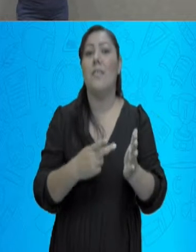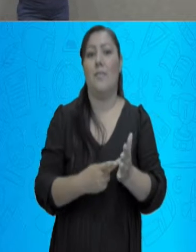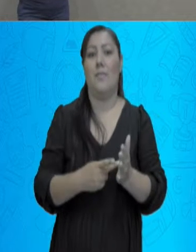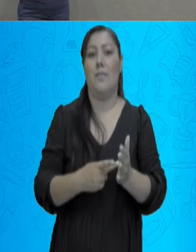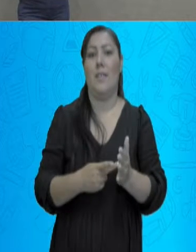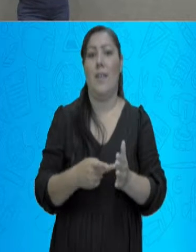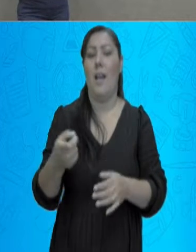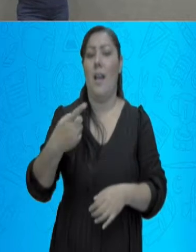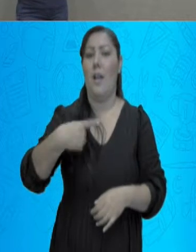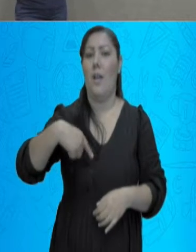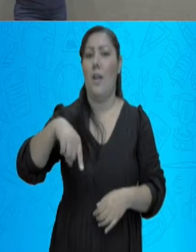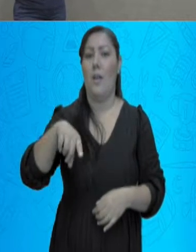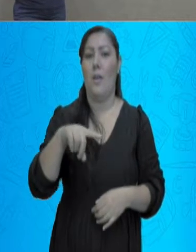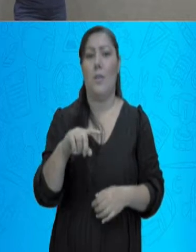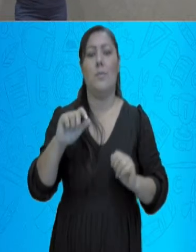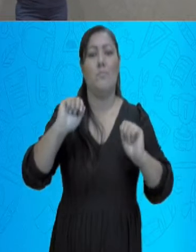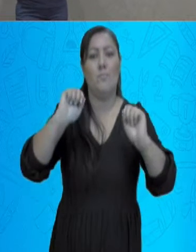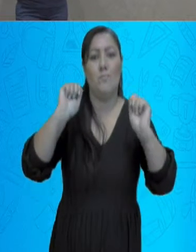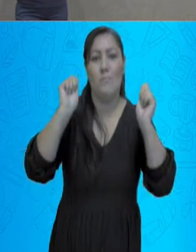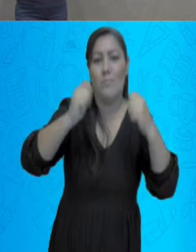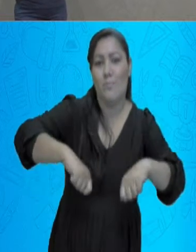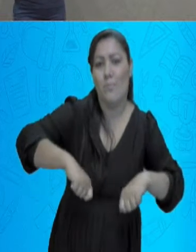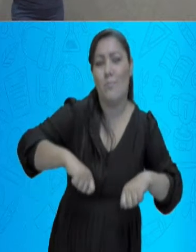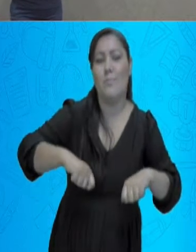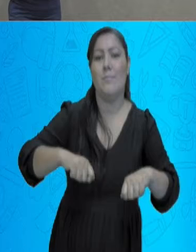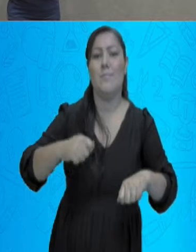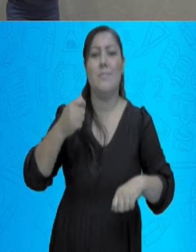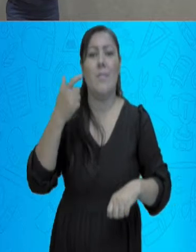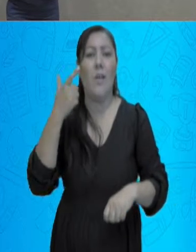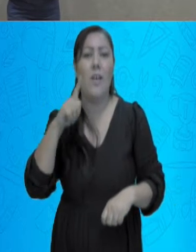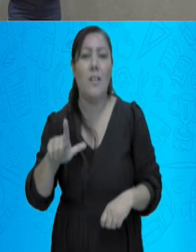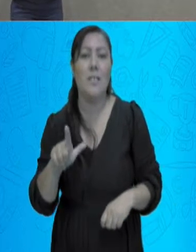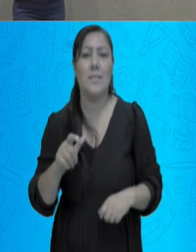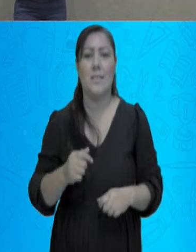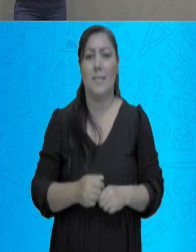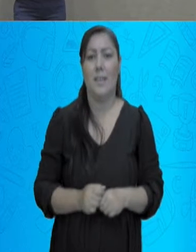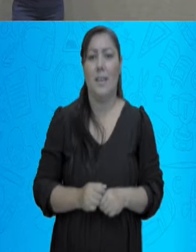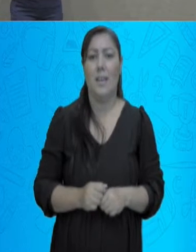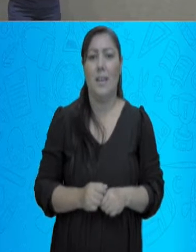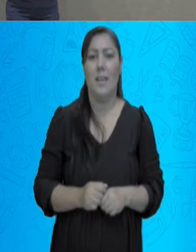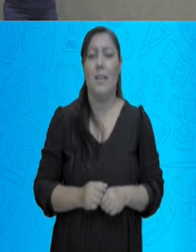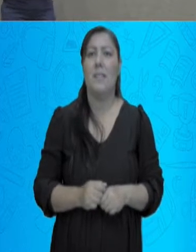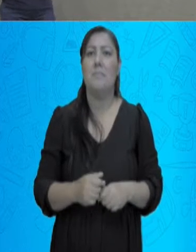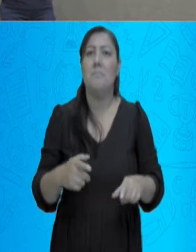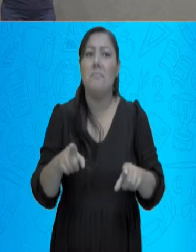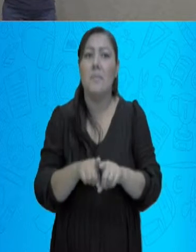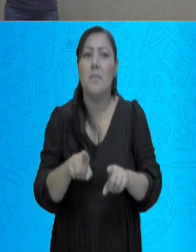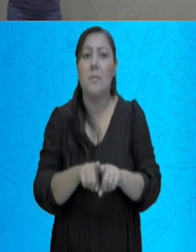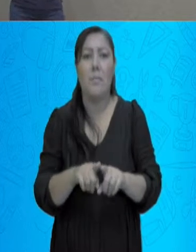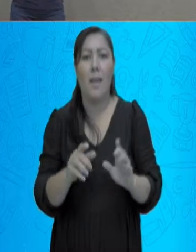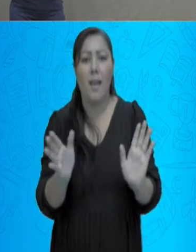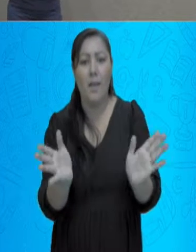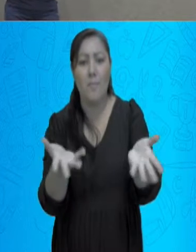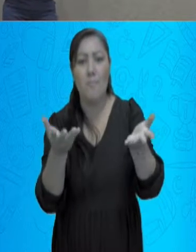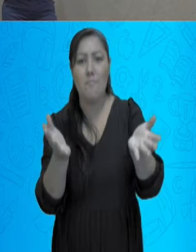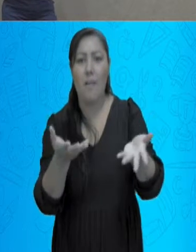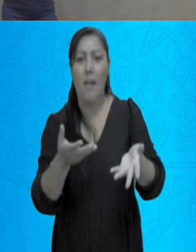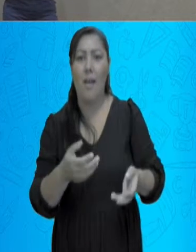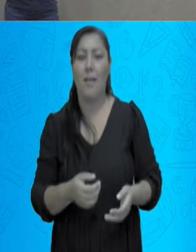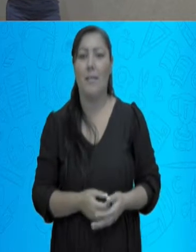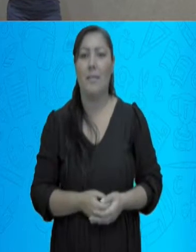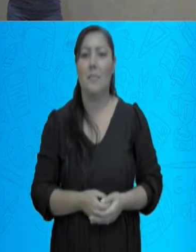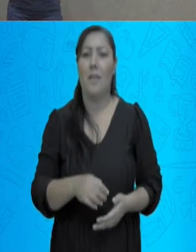Essa expressão, ela remete o quê? Algo que venha encorajar, não é mesmo? Para a gente interpretar